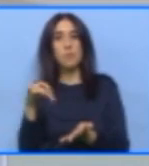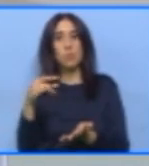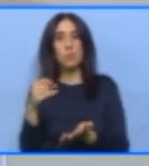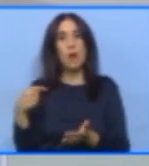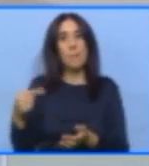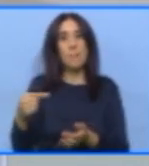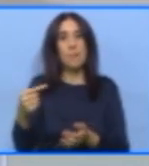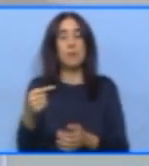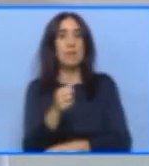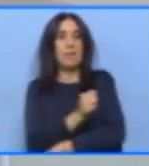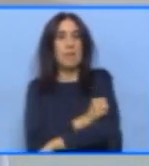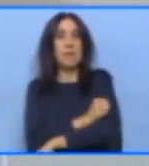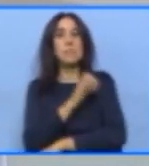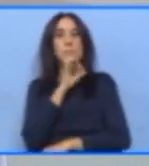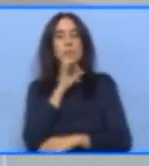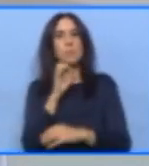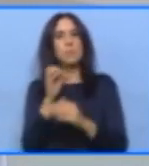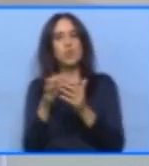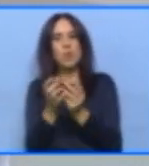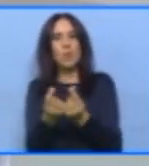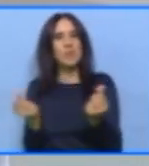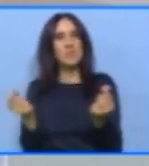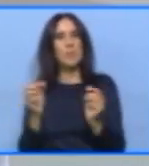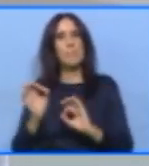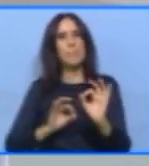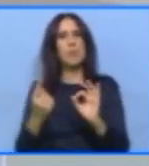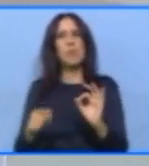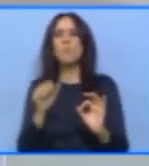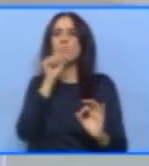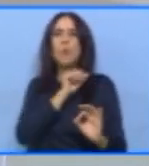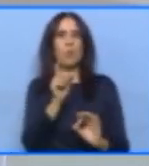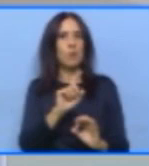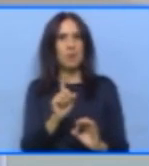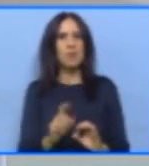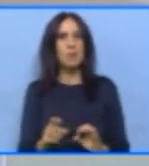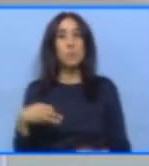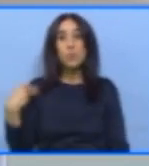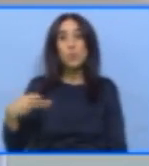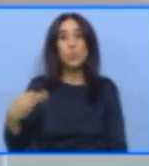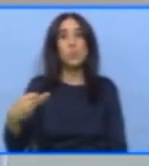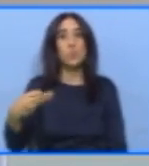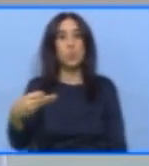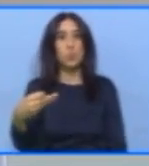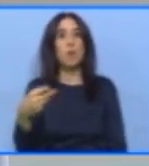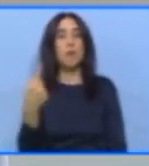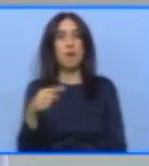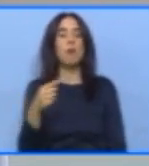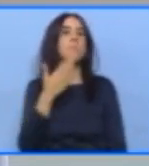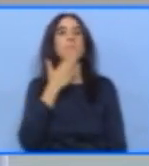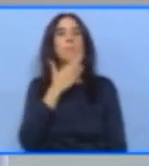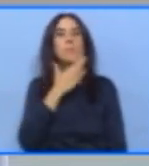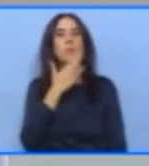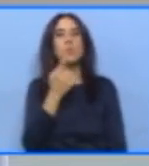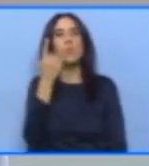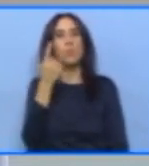na casa do bispo estava programada. E não era quando calhava. todos os dias tínhamos pelo menos